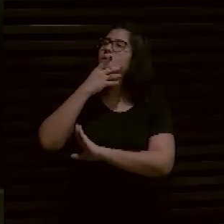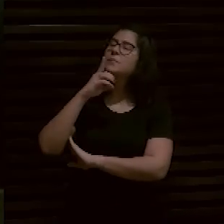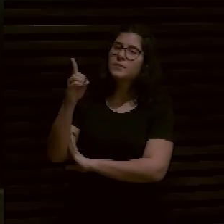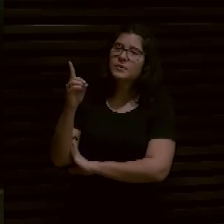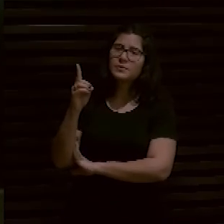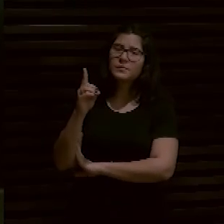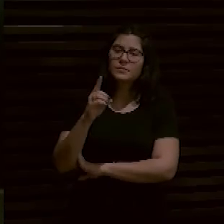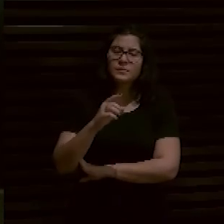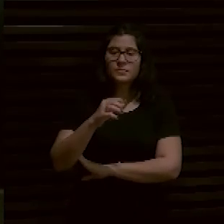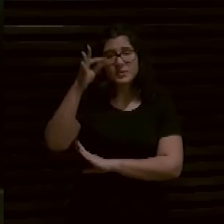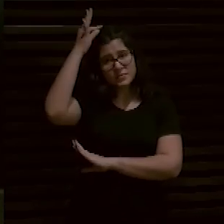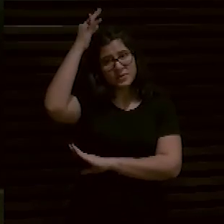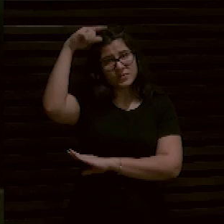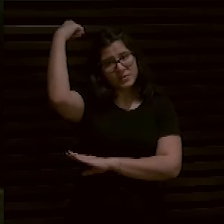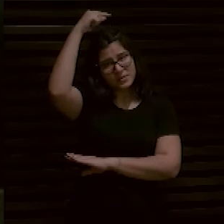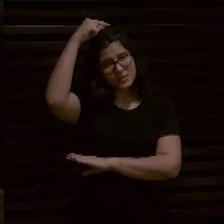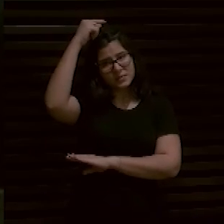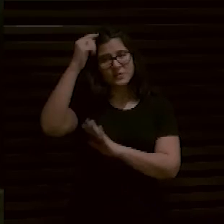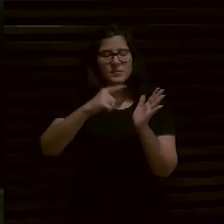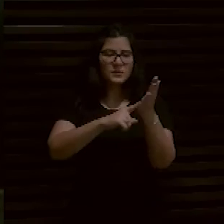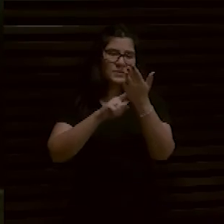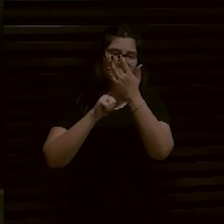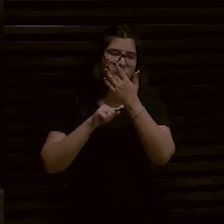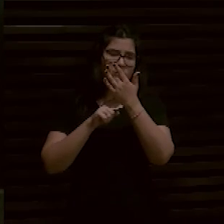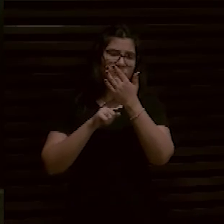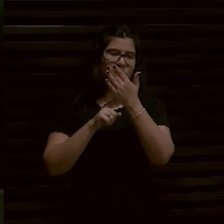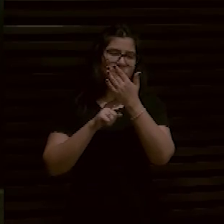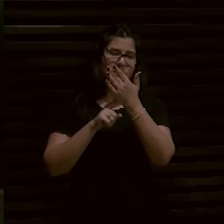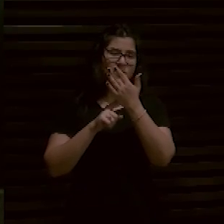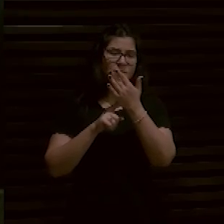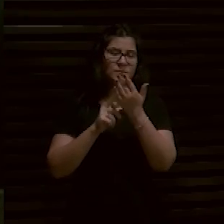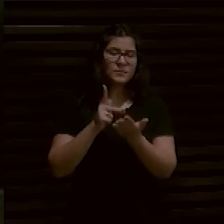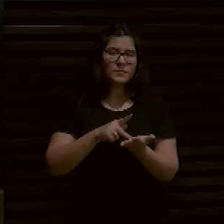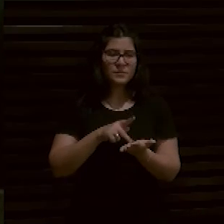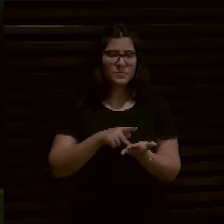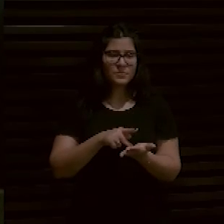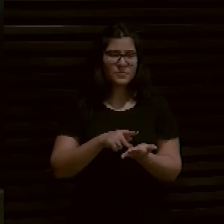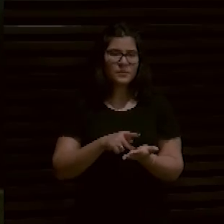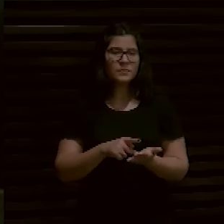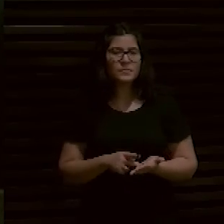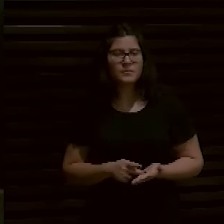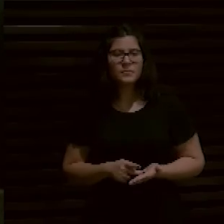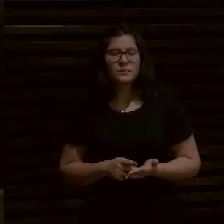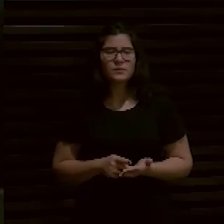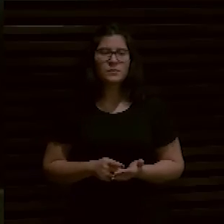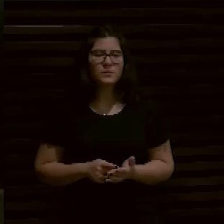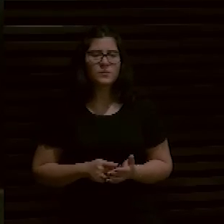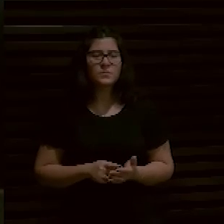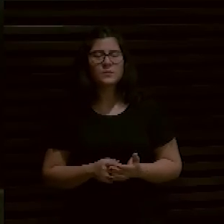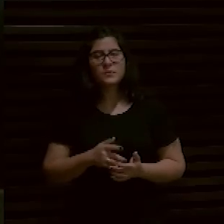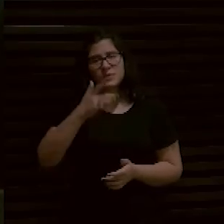o Espírito Santo te mostre a realidade. Que o homem é